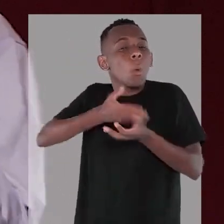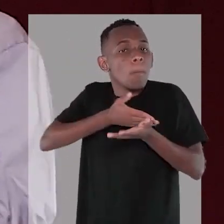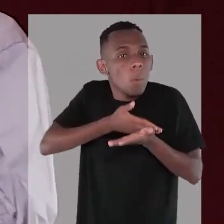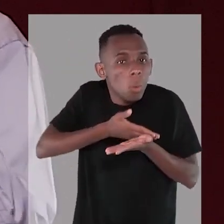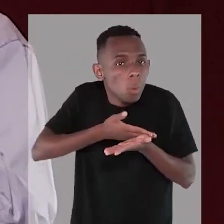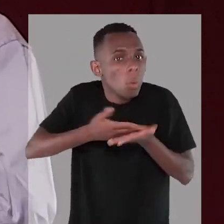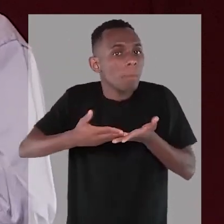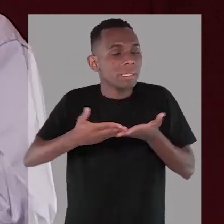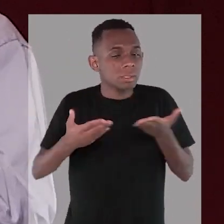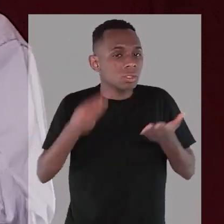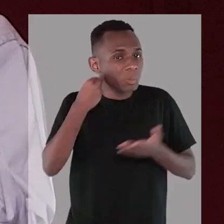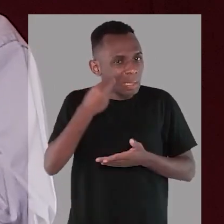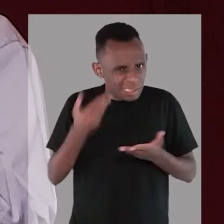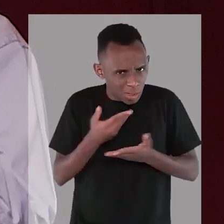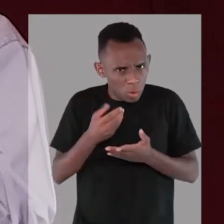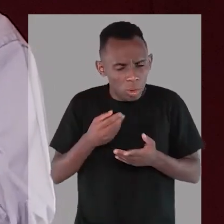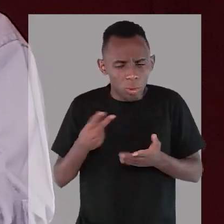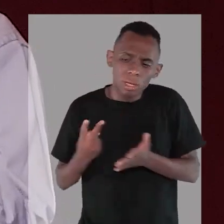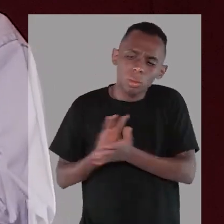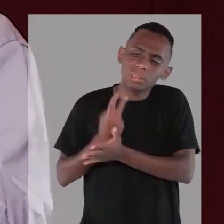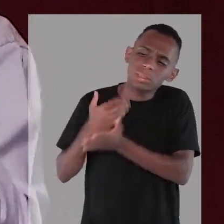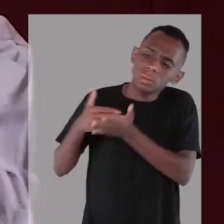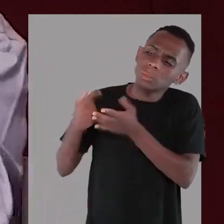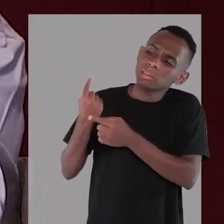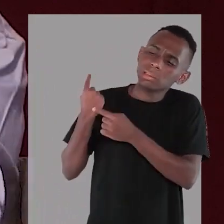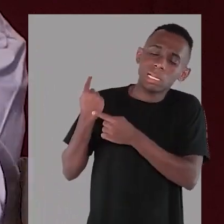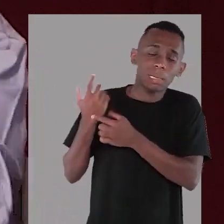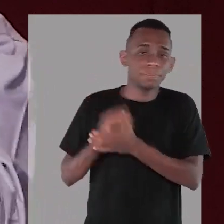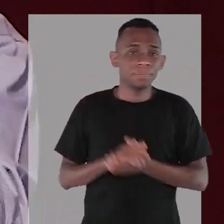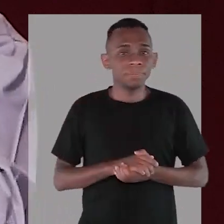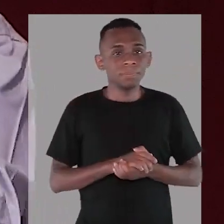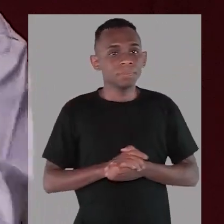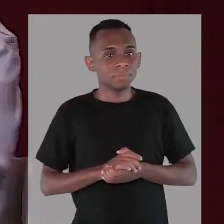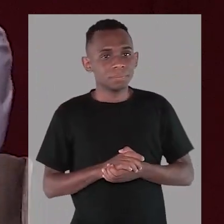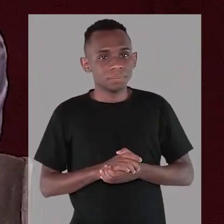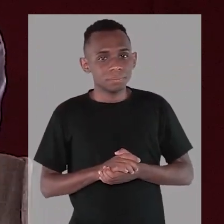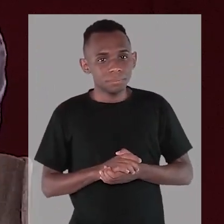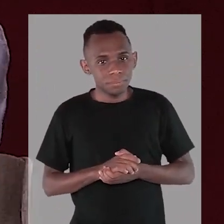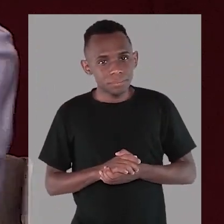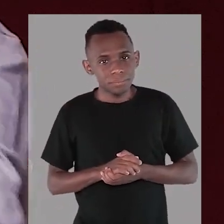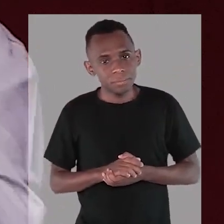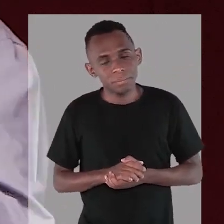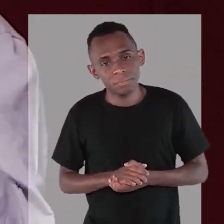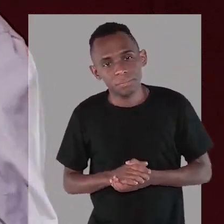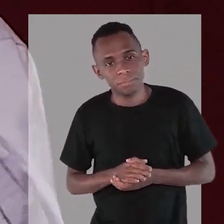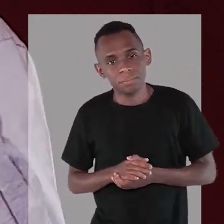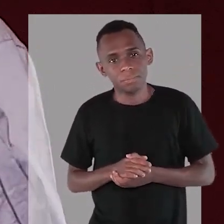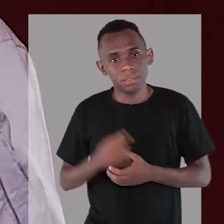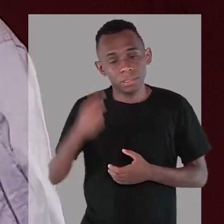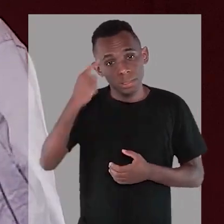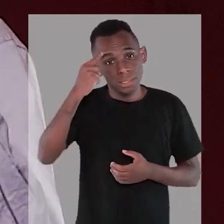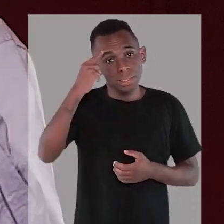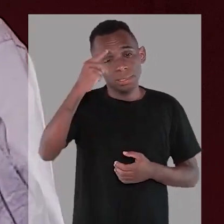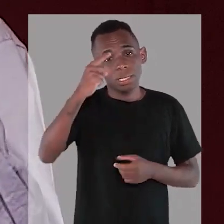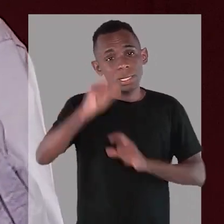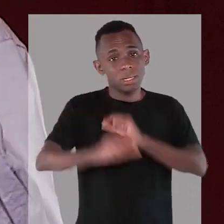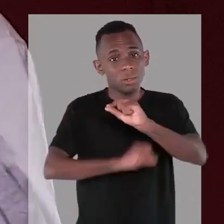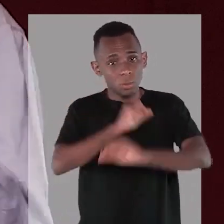E entre nós três, né, além dessa ideia de de que há algo que, digamos assim,